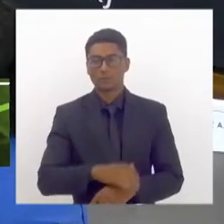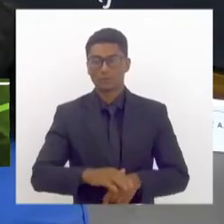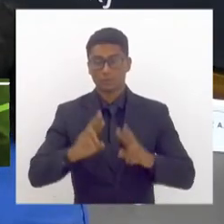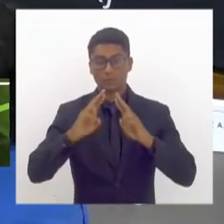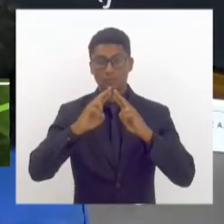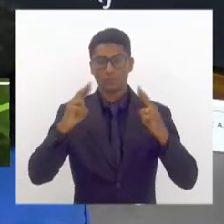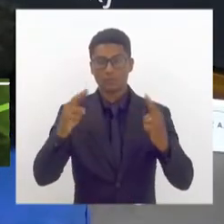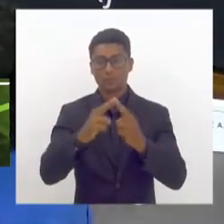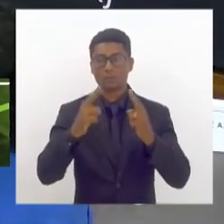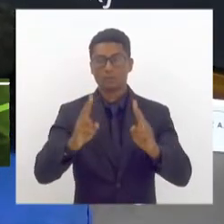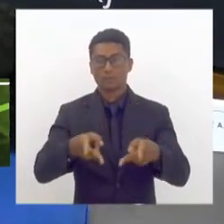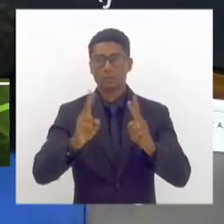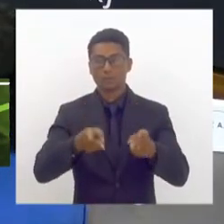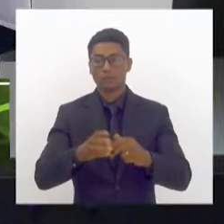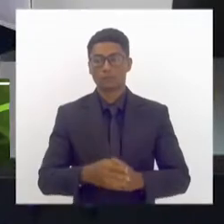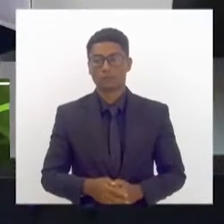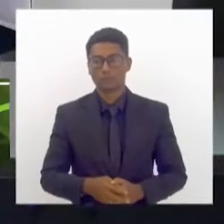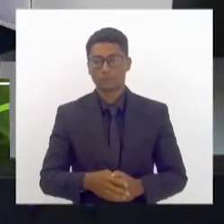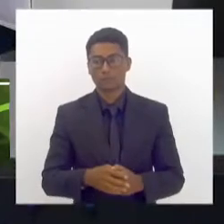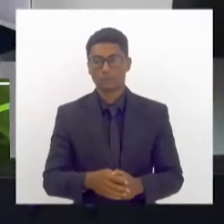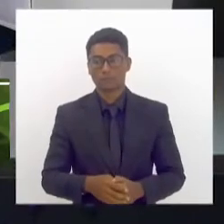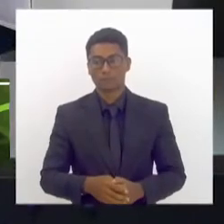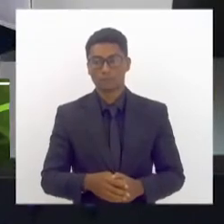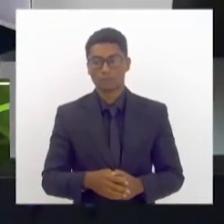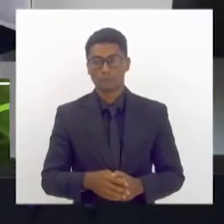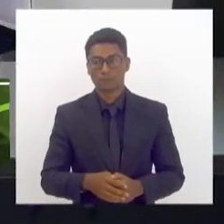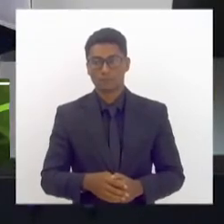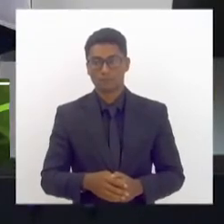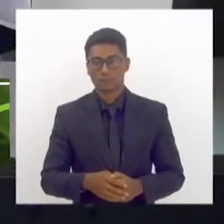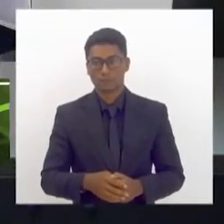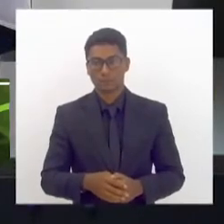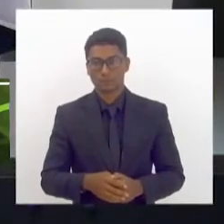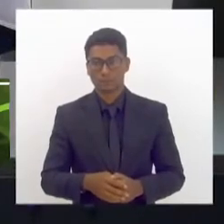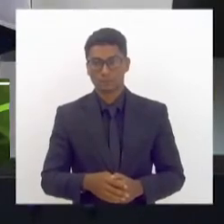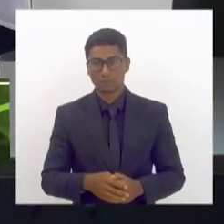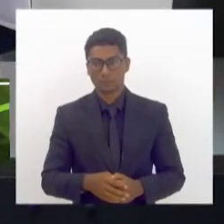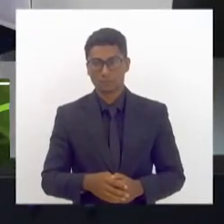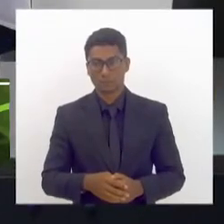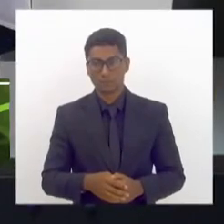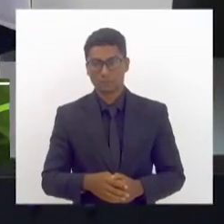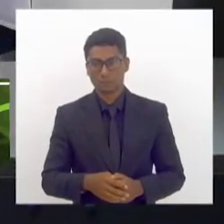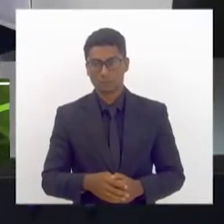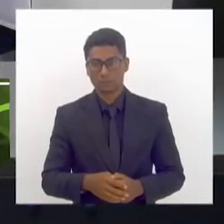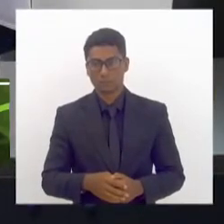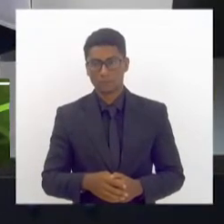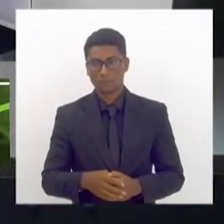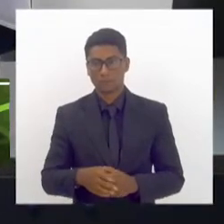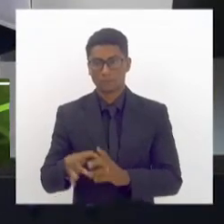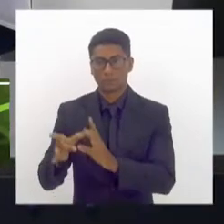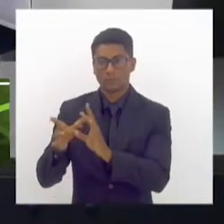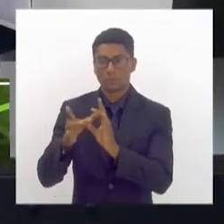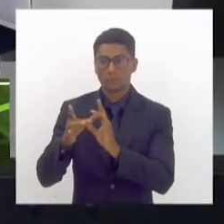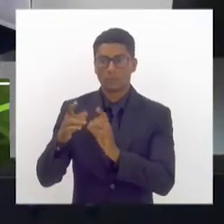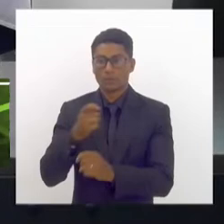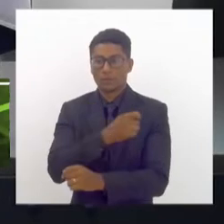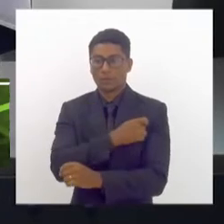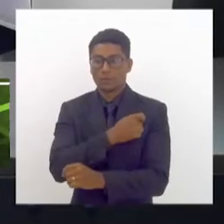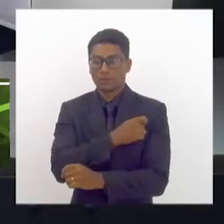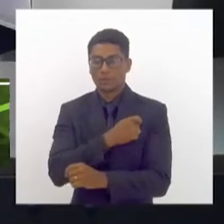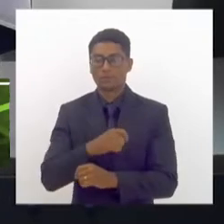audiência, gostaria de saber se os demais representantes do e também da União Estadual de Estudantes Secundaristas com a